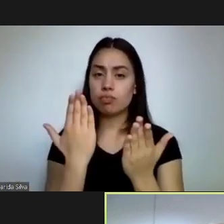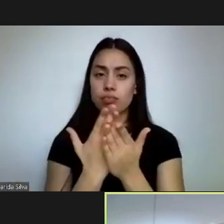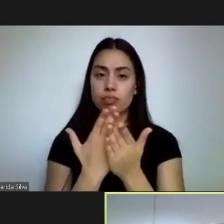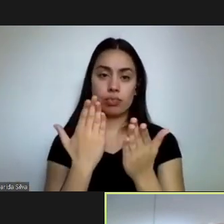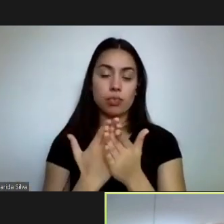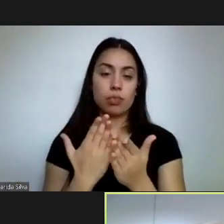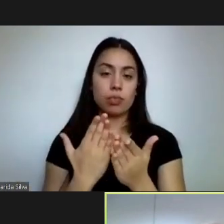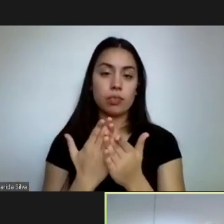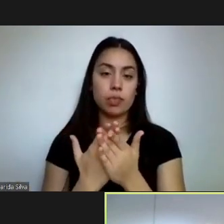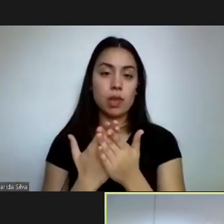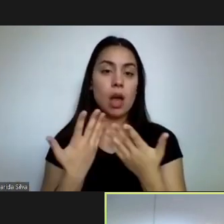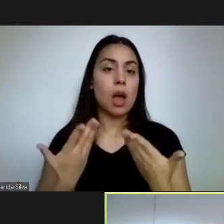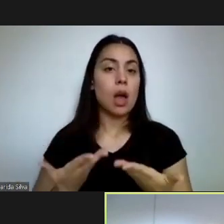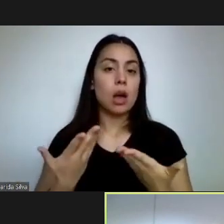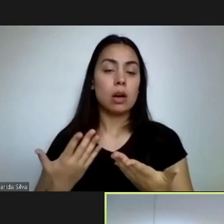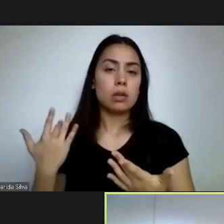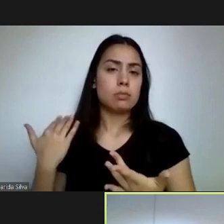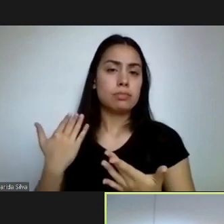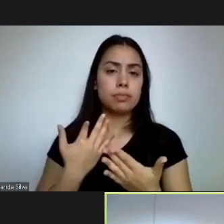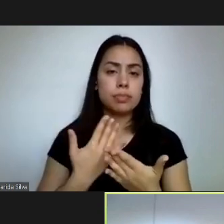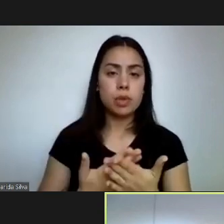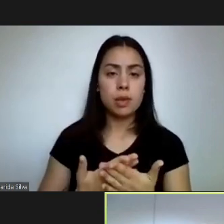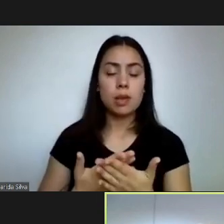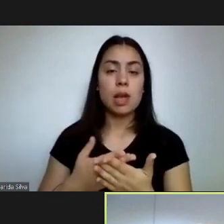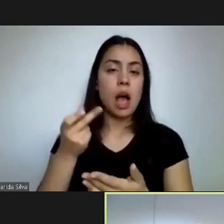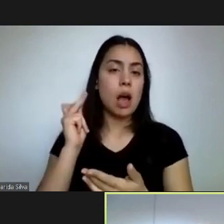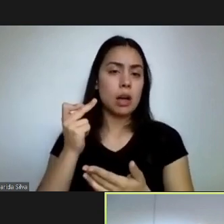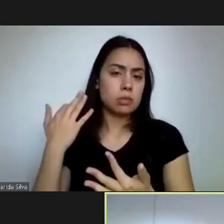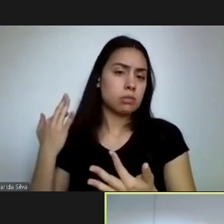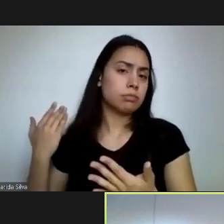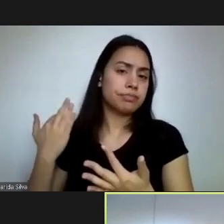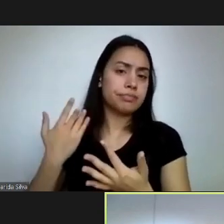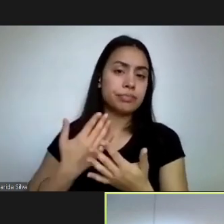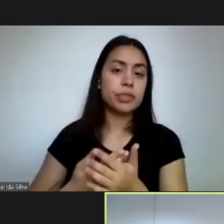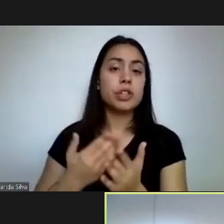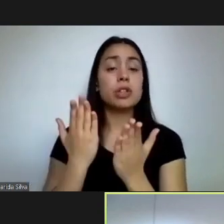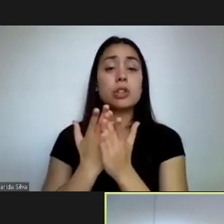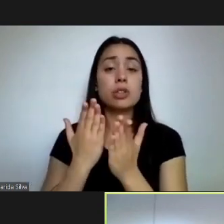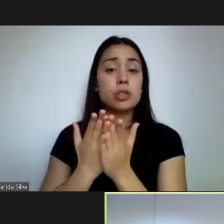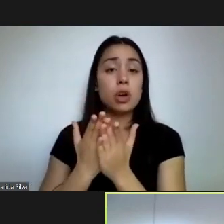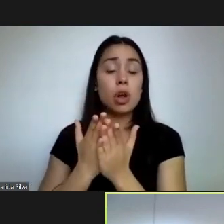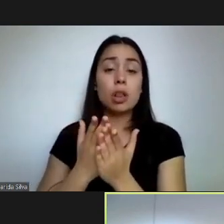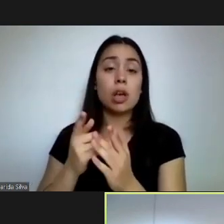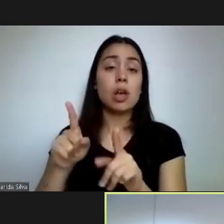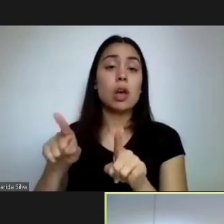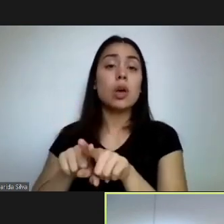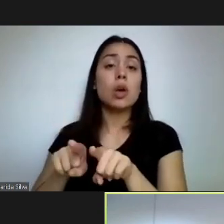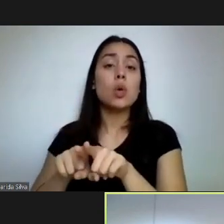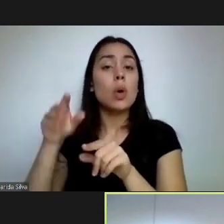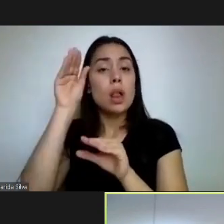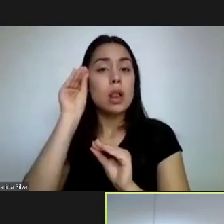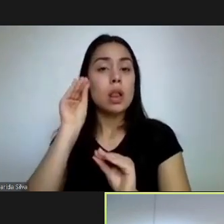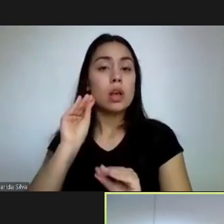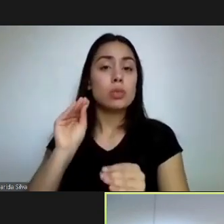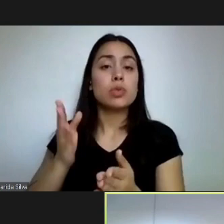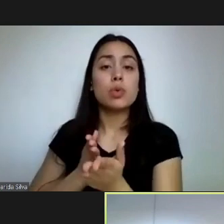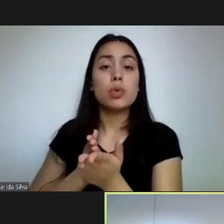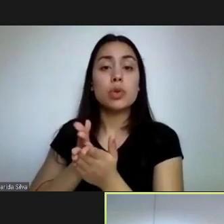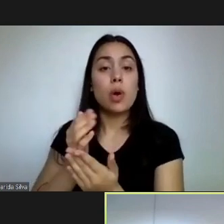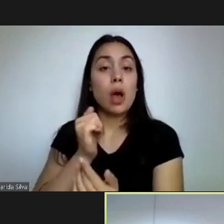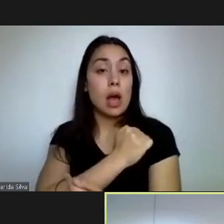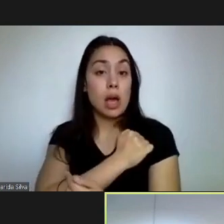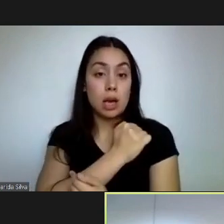drástica nos últimos anos e, portanto, a escola tem que ser a continuidade da casa a casa tem que ser a